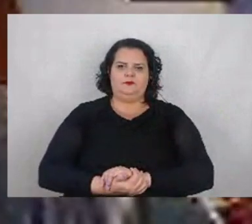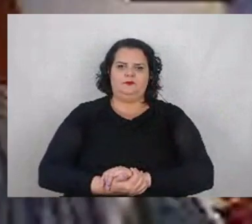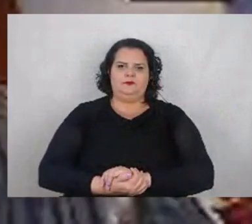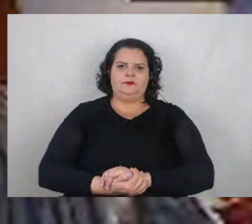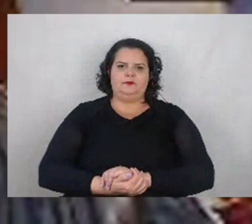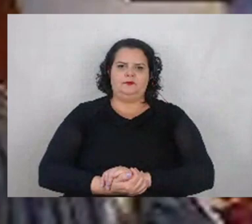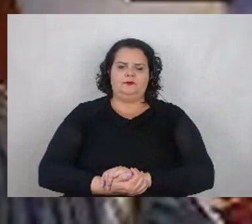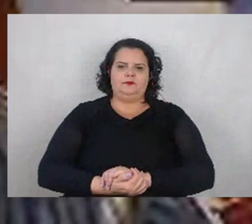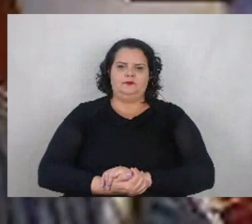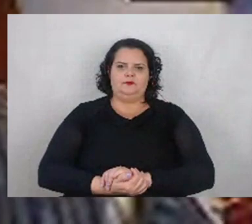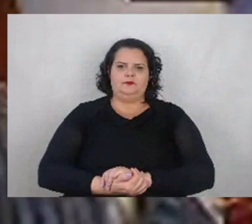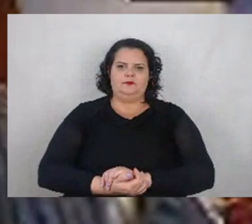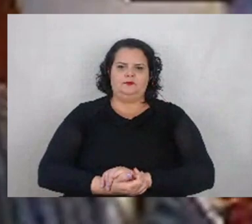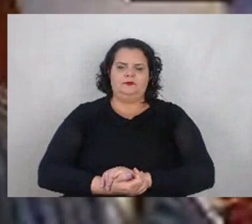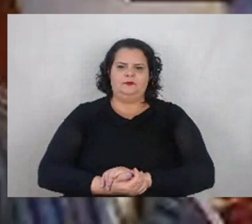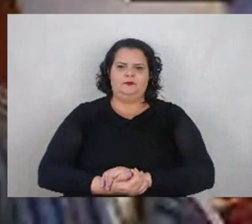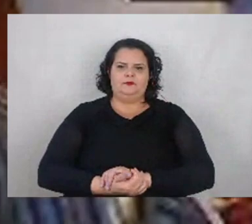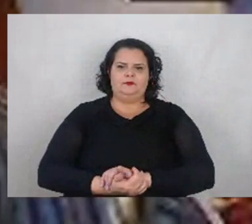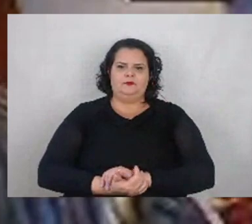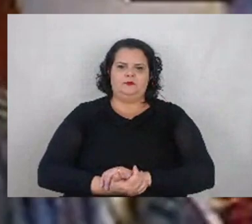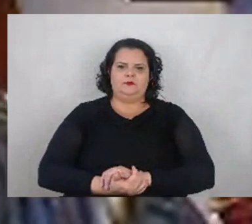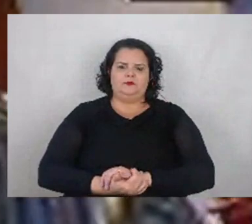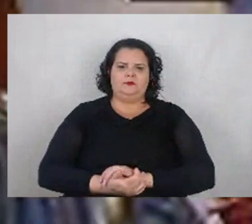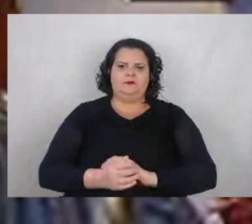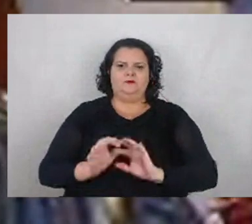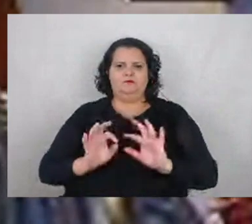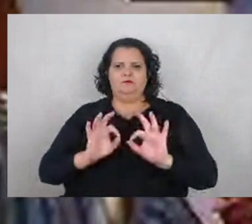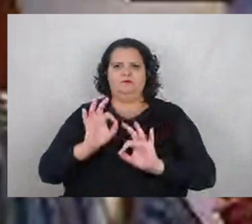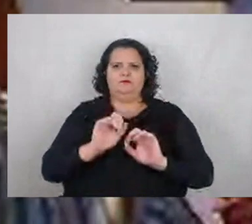Estou compartilhando a tela.